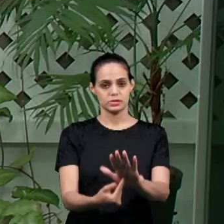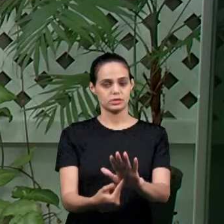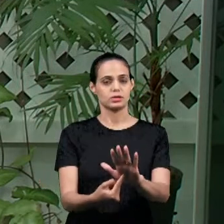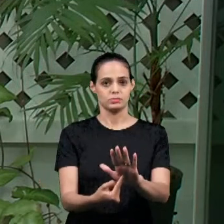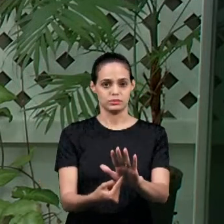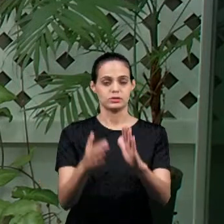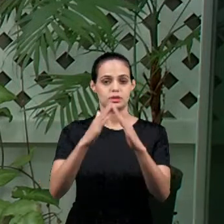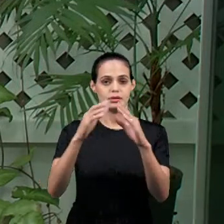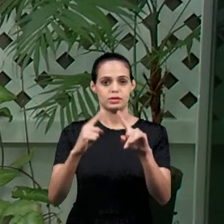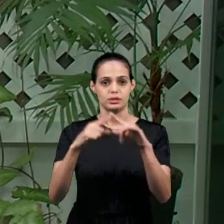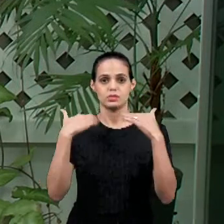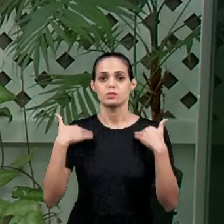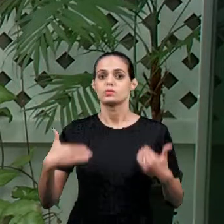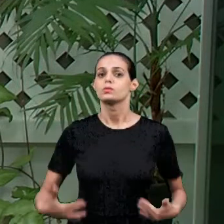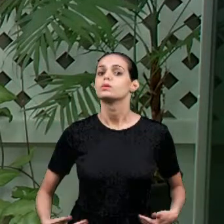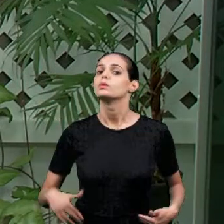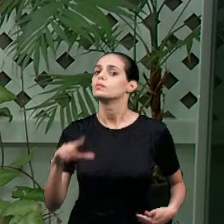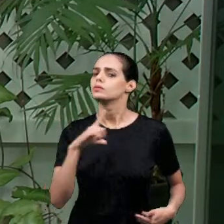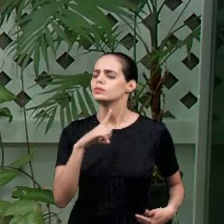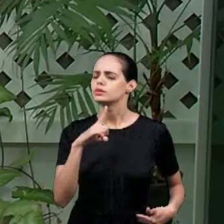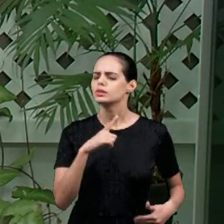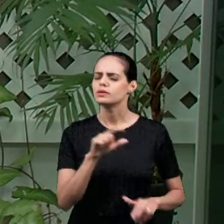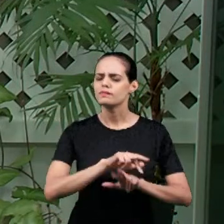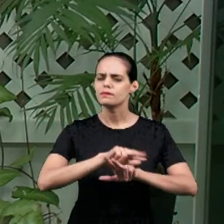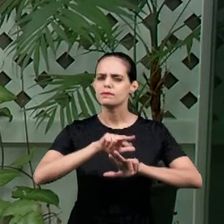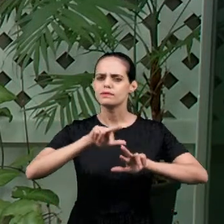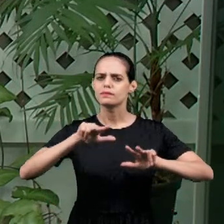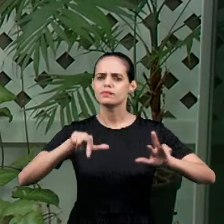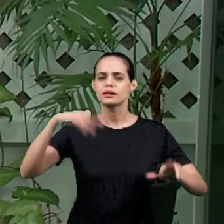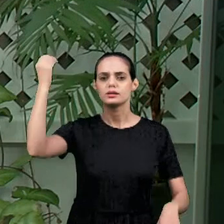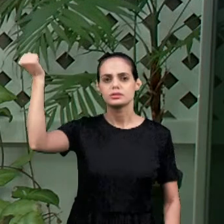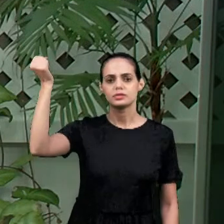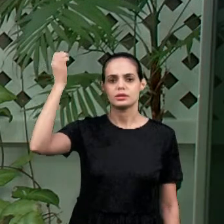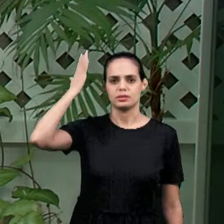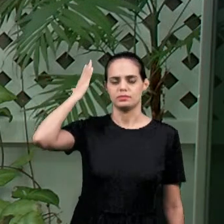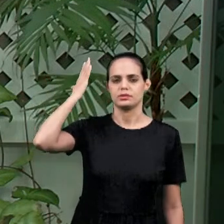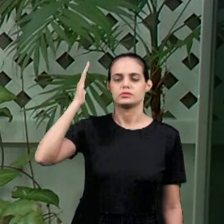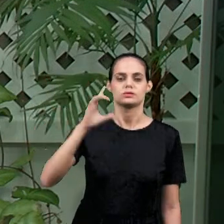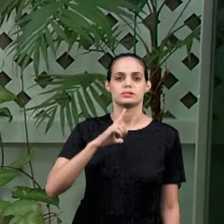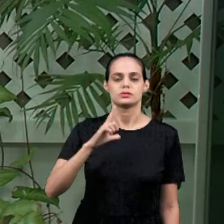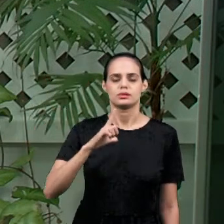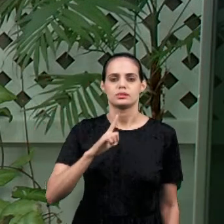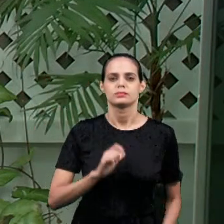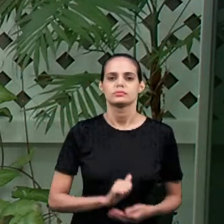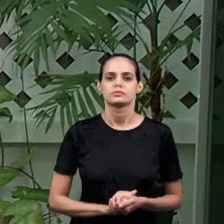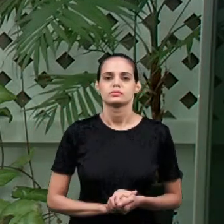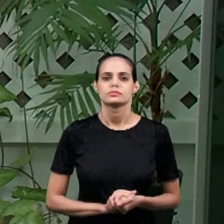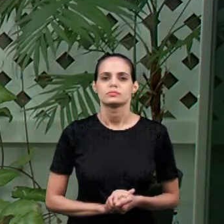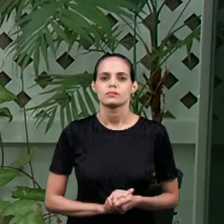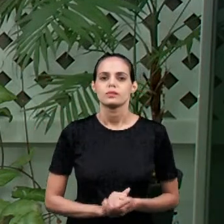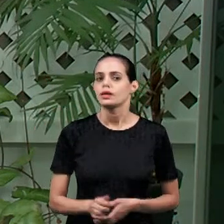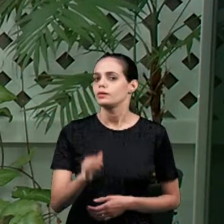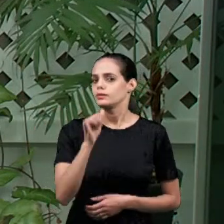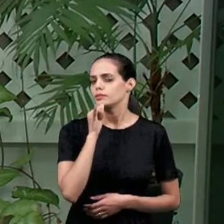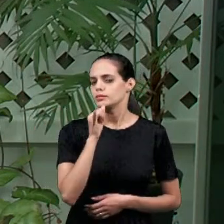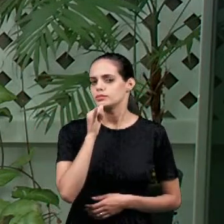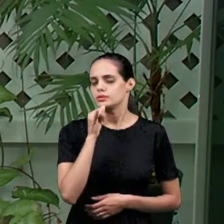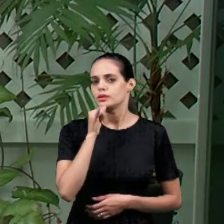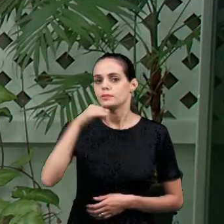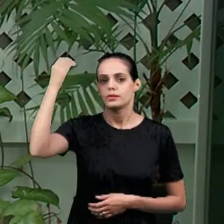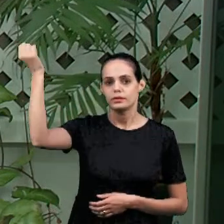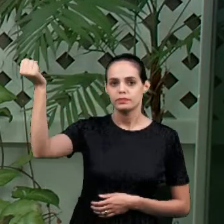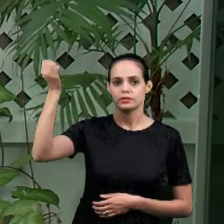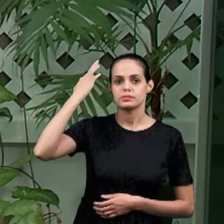corpo, ela tem muitas revelações. E aquilo que nós trazemos aqui, por exemplo, são revelações que o Senhor nos